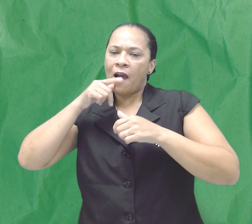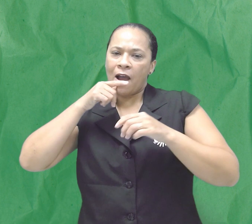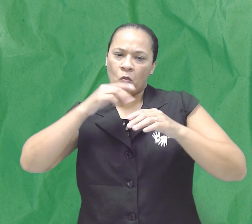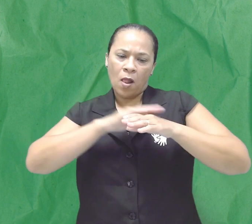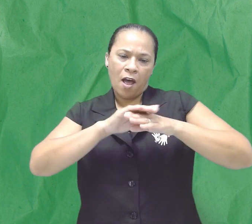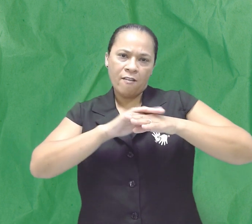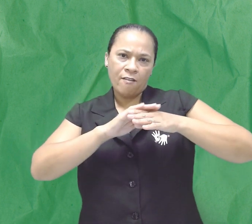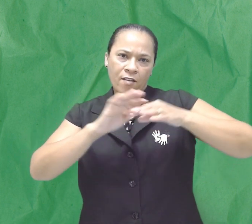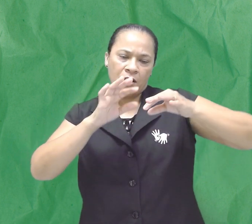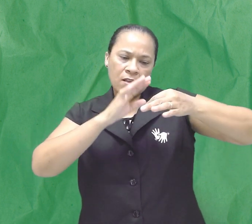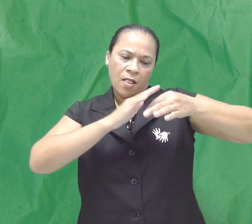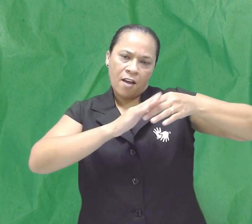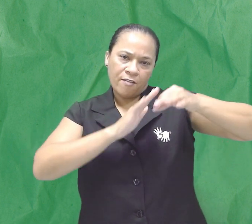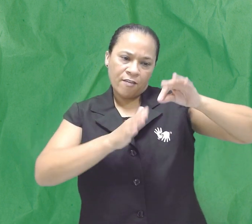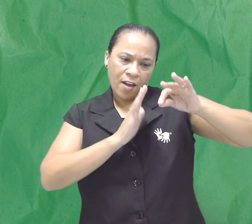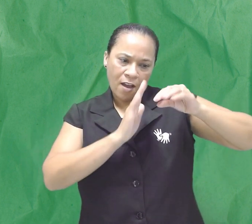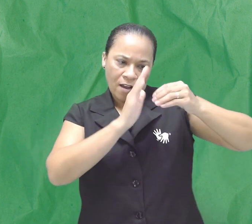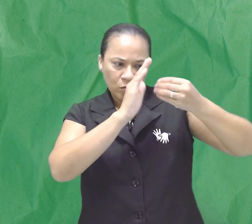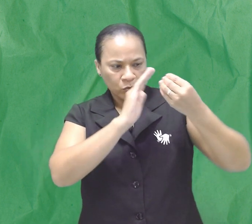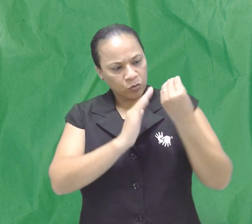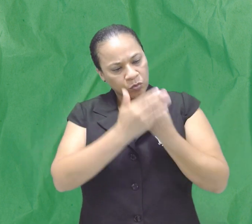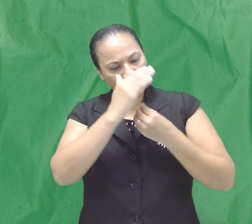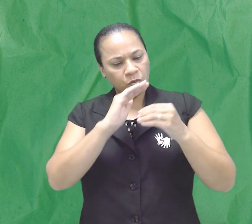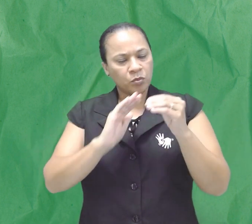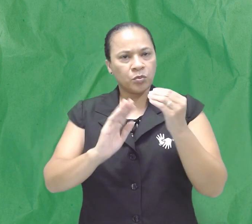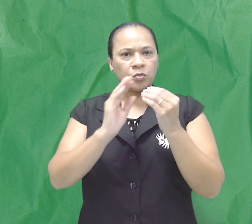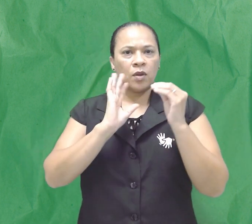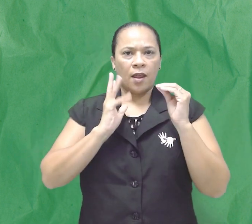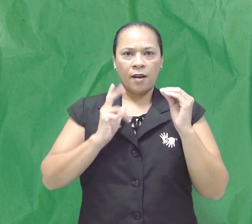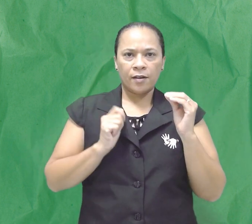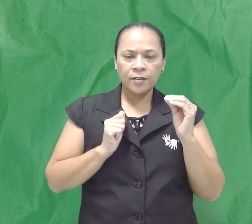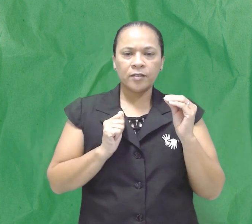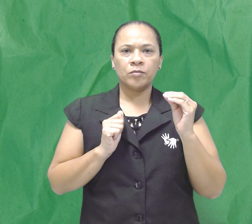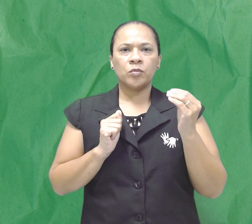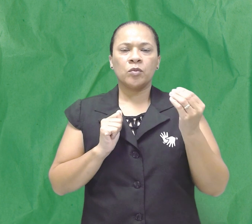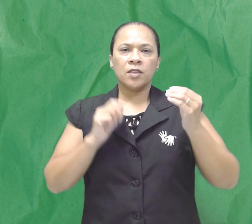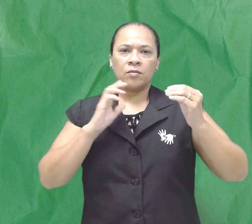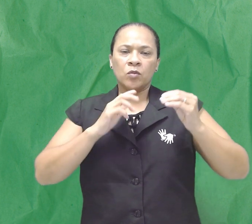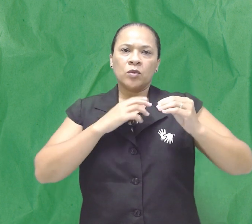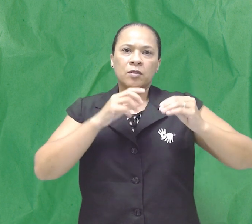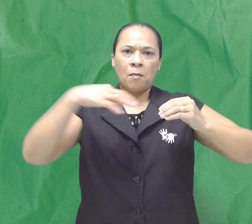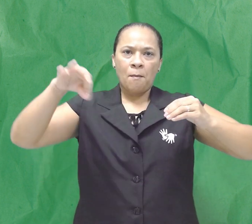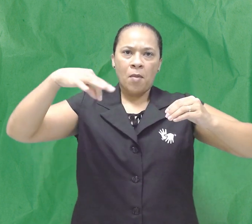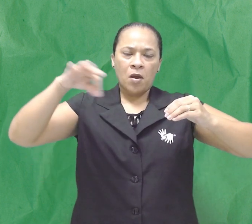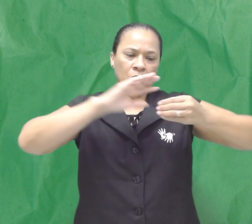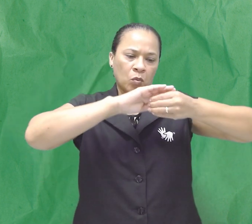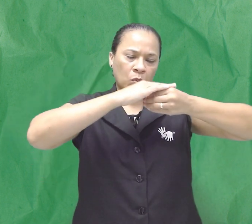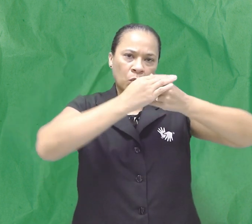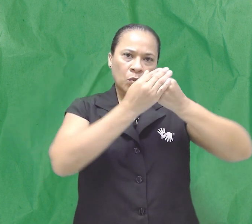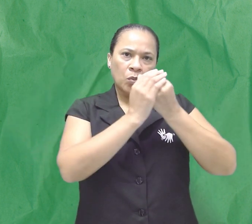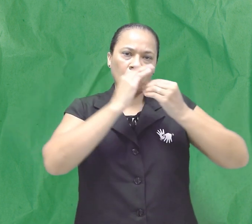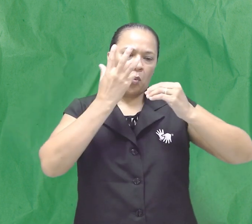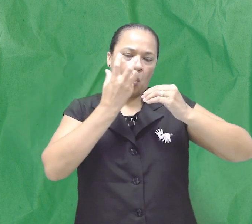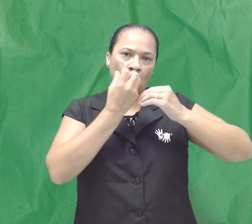deionizada, né, ou destilada, tá? Então, você lava bem esse eletrodo, dá uma secadinha. Eu